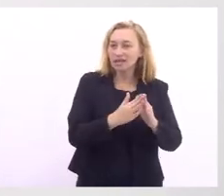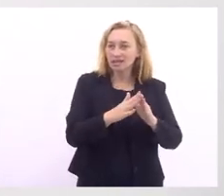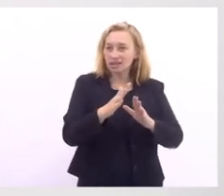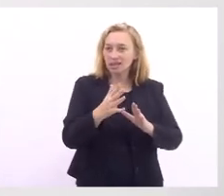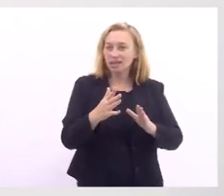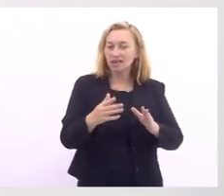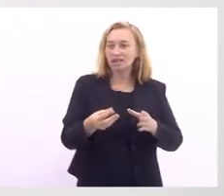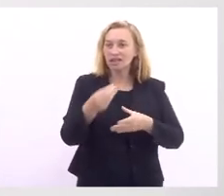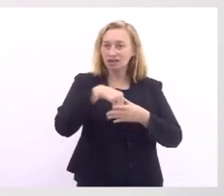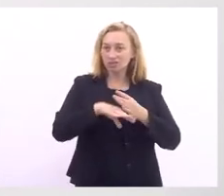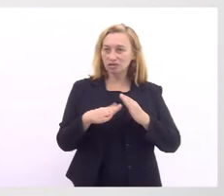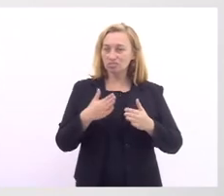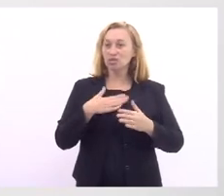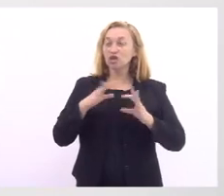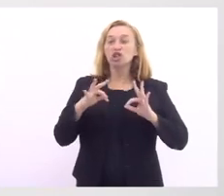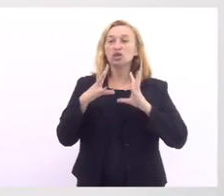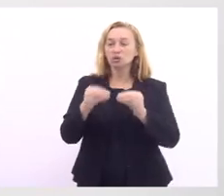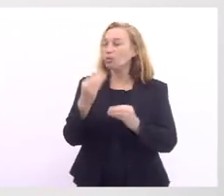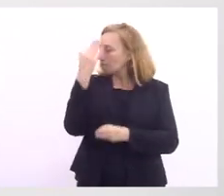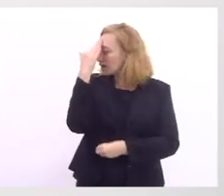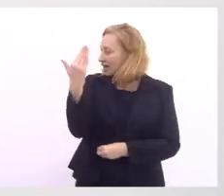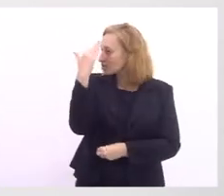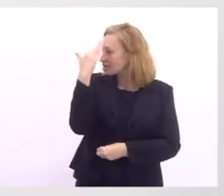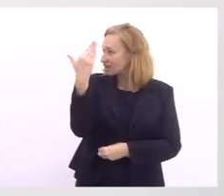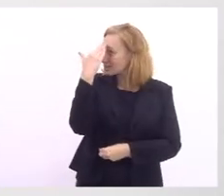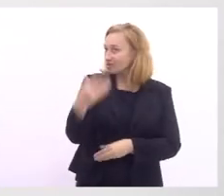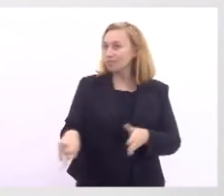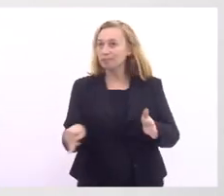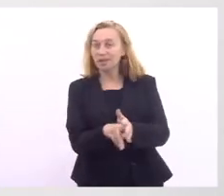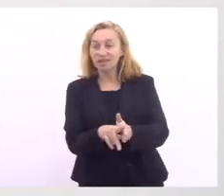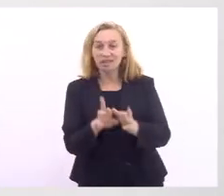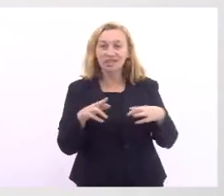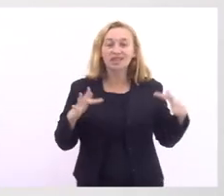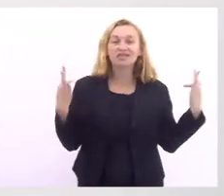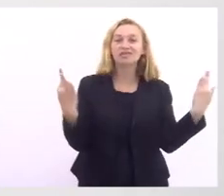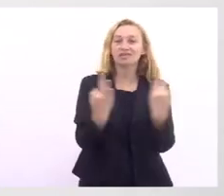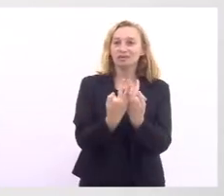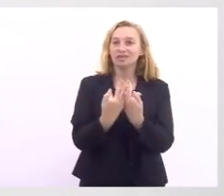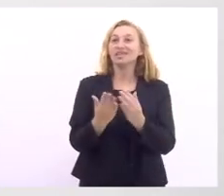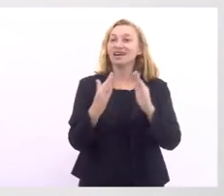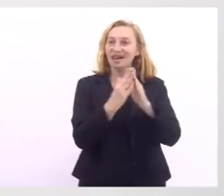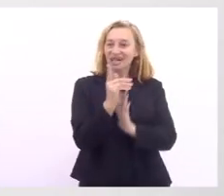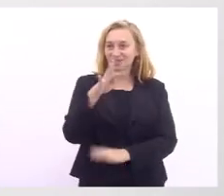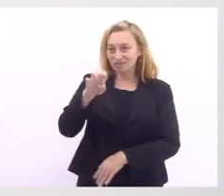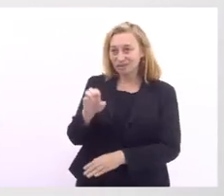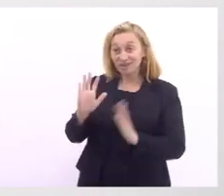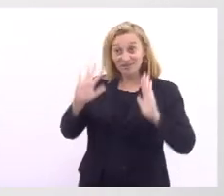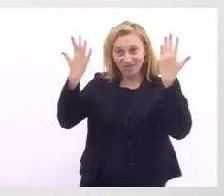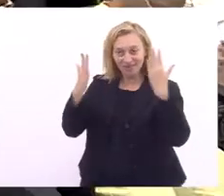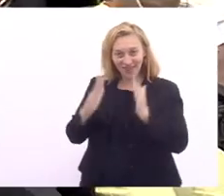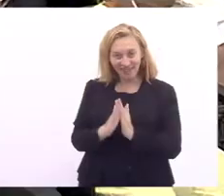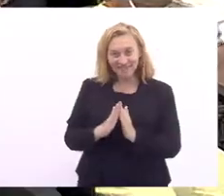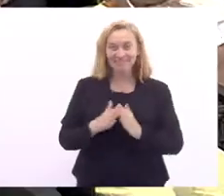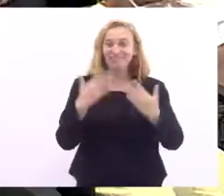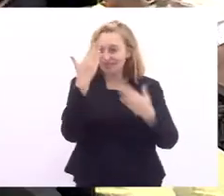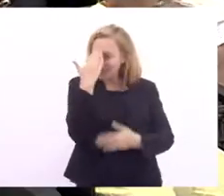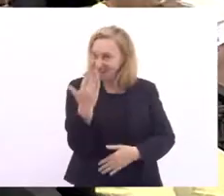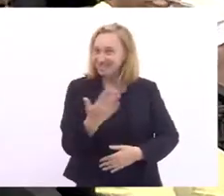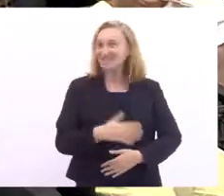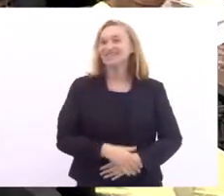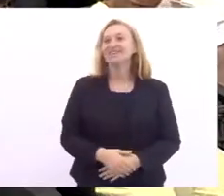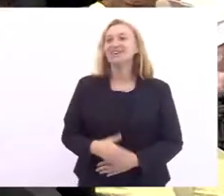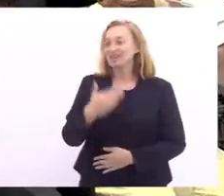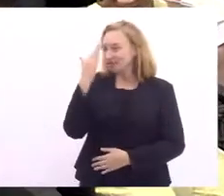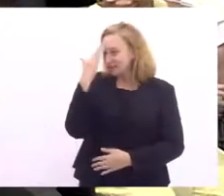mim em tudo tão muito muito obrigado por fazer parte dessa família casa Fluminense viva a casa obrigado gente